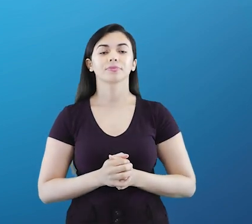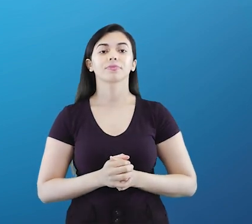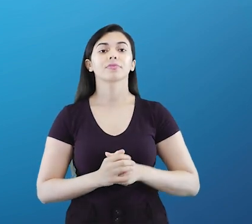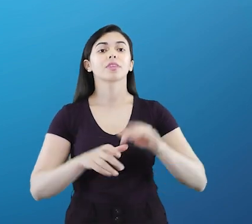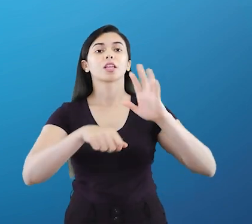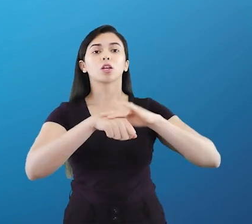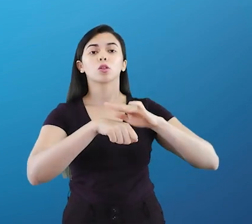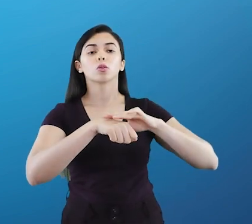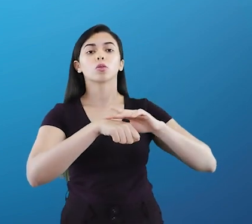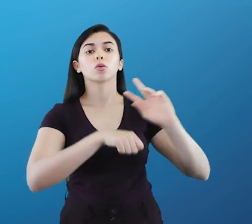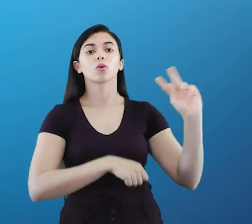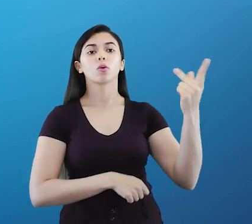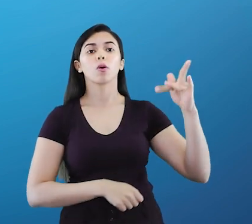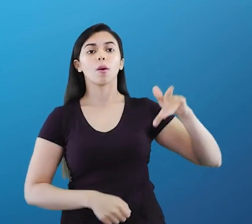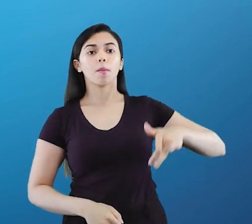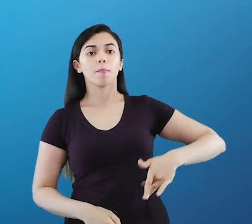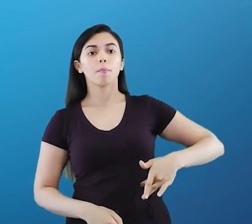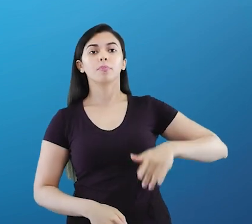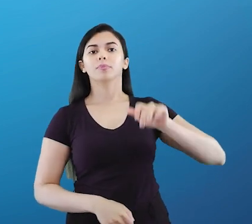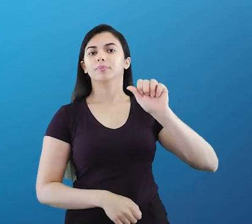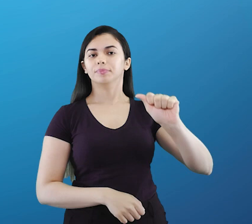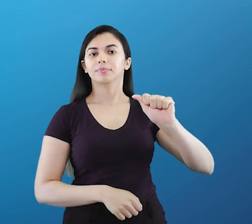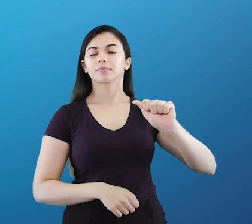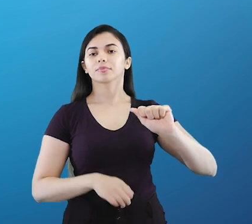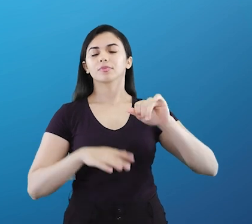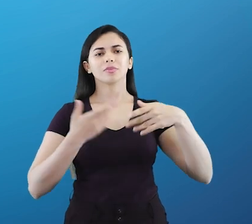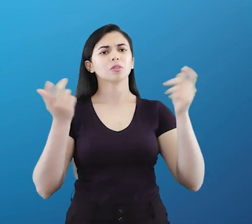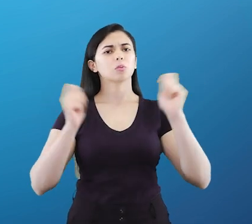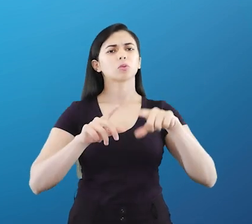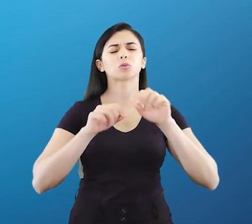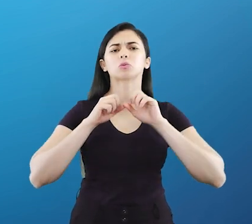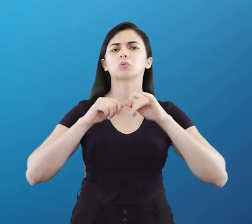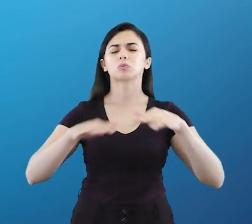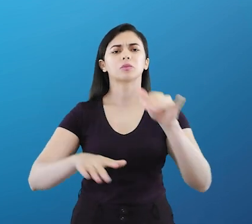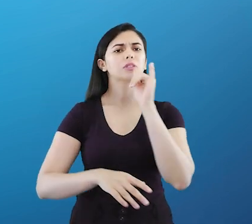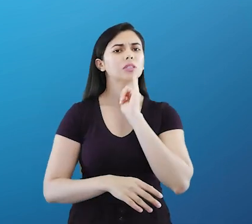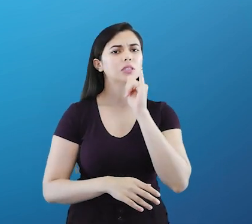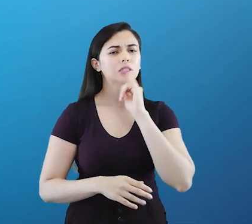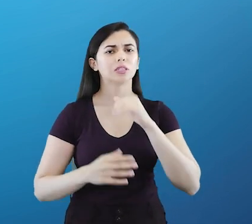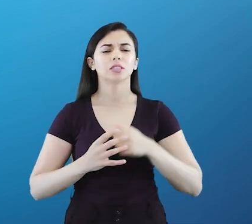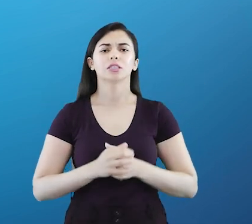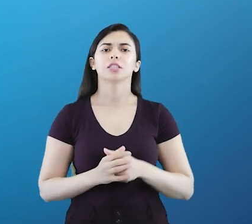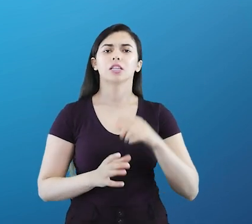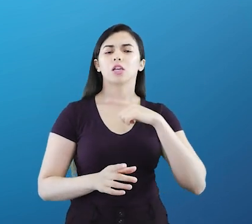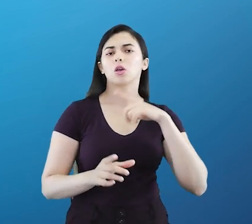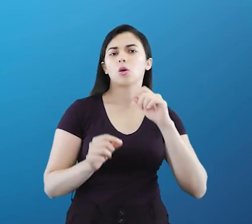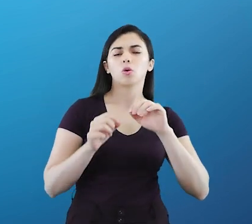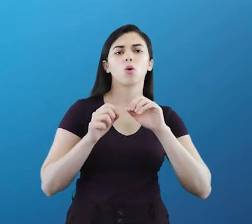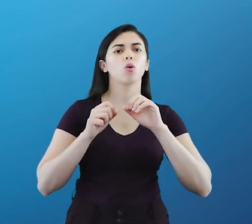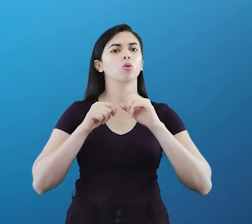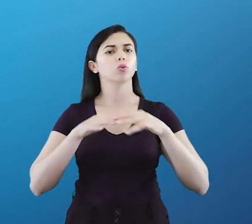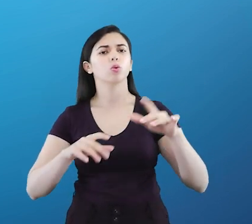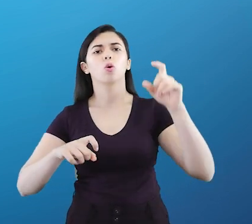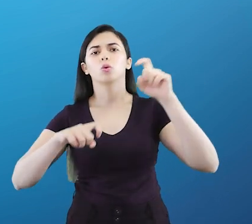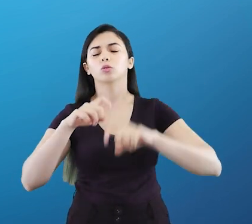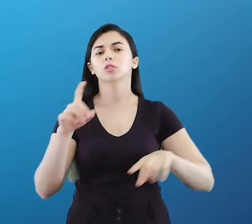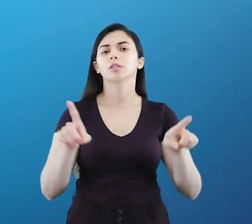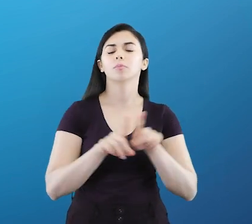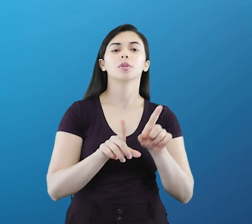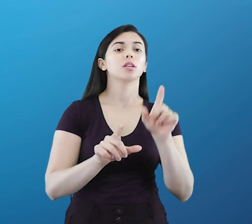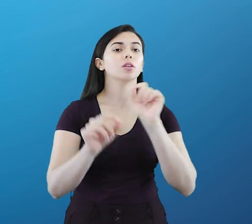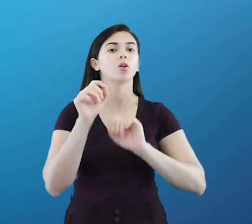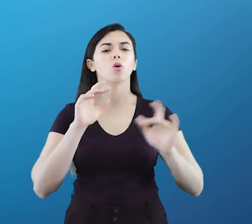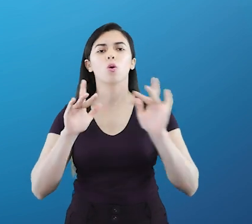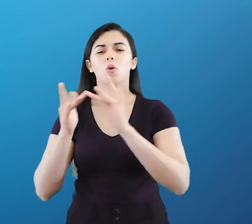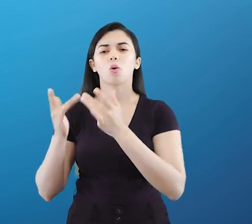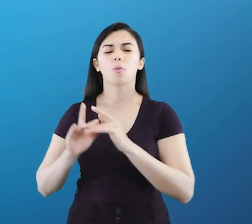A. A hepatite A pode ser transmitida em outros fatores, como, por exemplo, a transmissão sexual e o contato próximo das